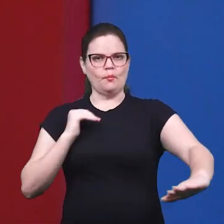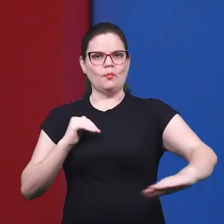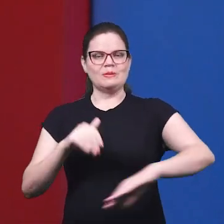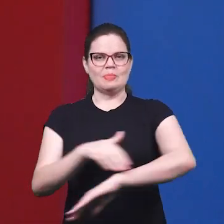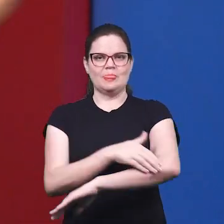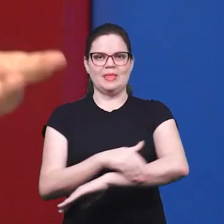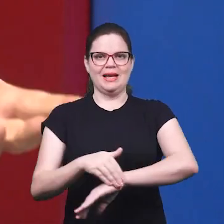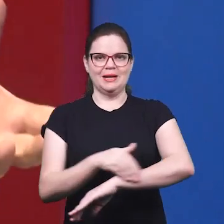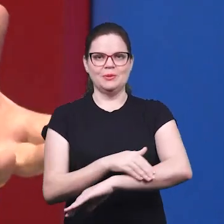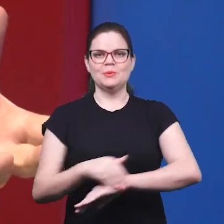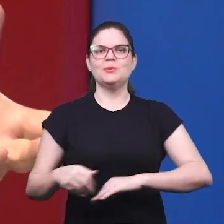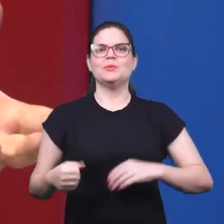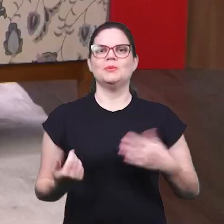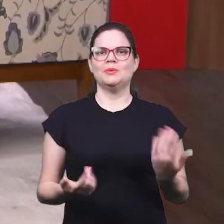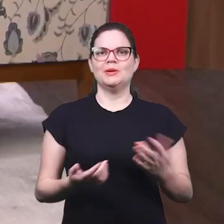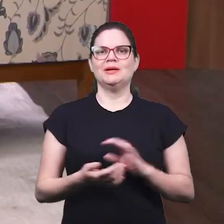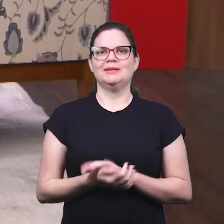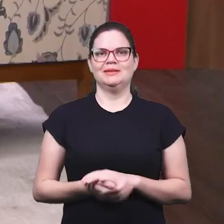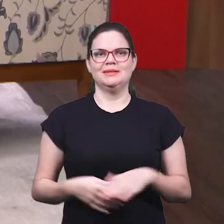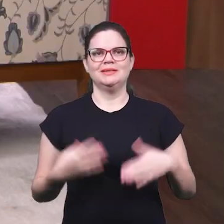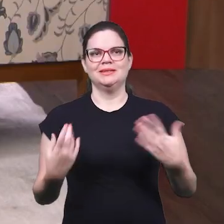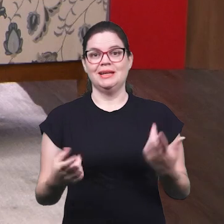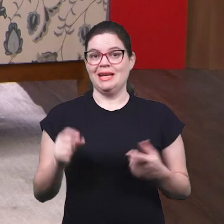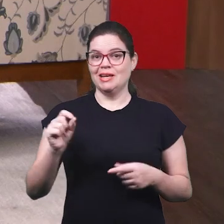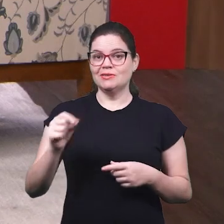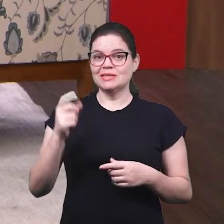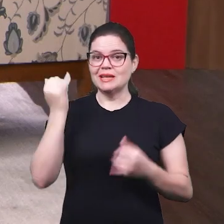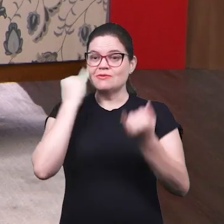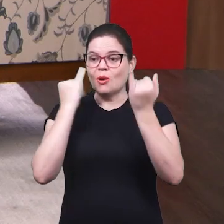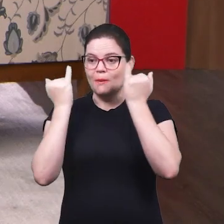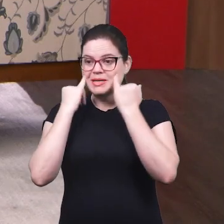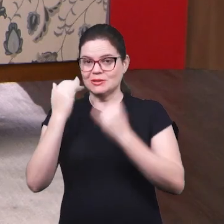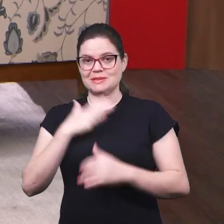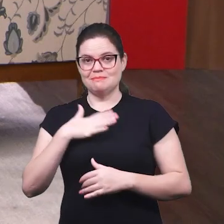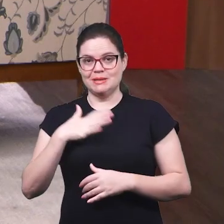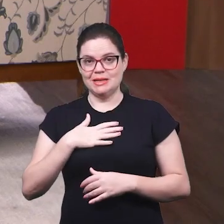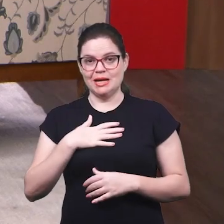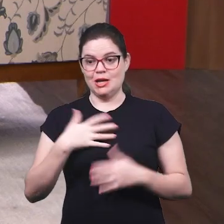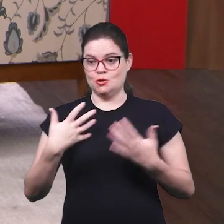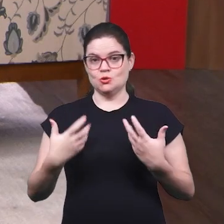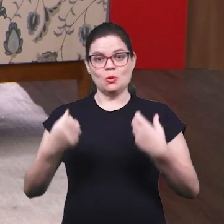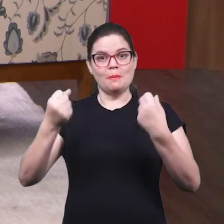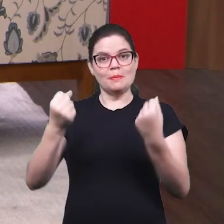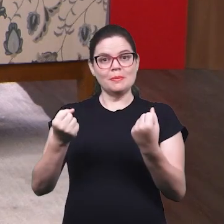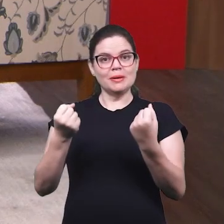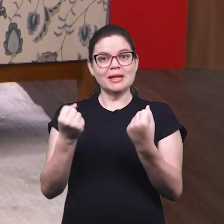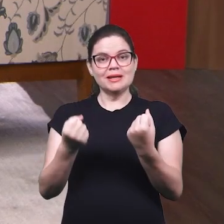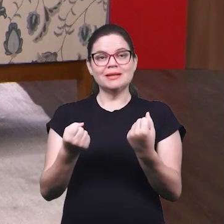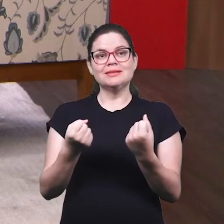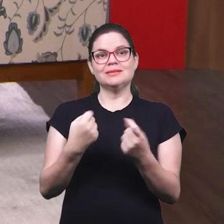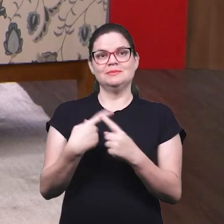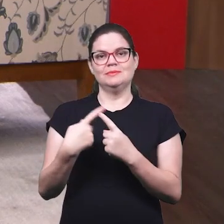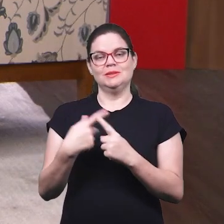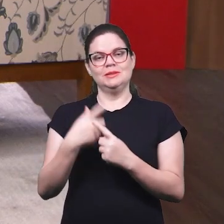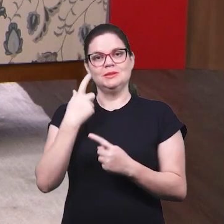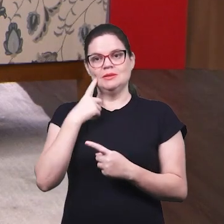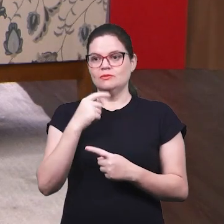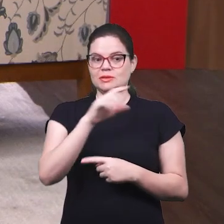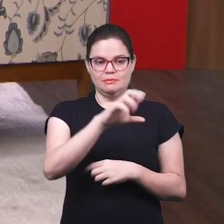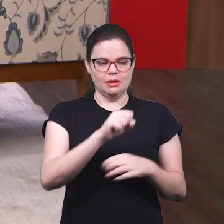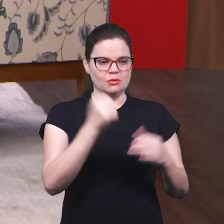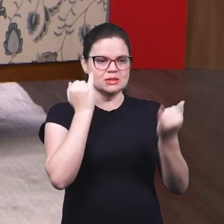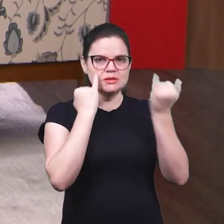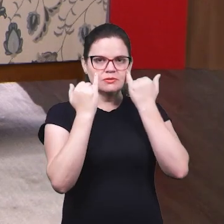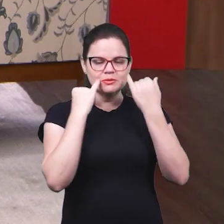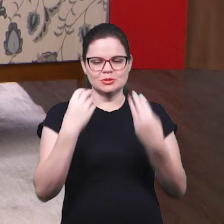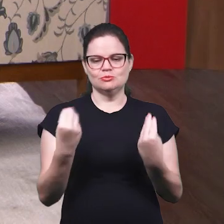Setembrino Pelissaro. Meu amigão. Só pegou aquelas informações, para minha surpresa, que eu pensei que não seria